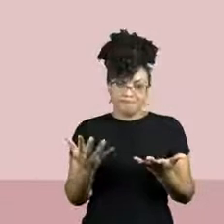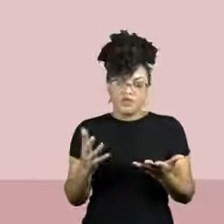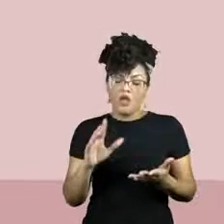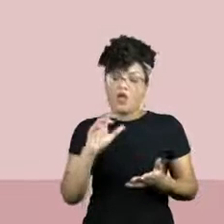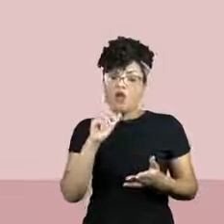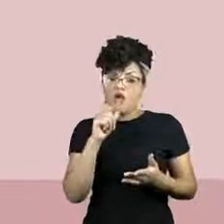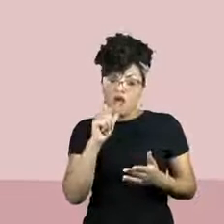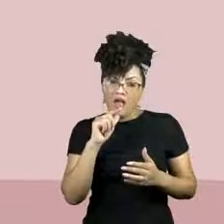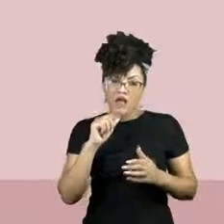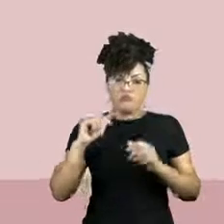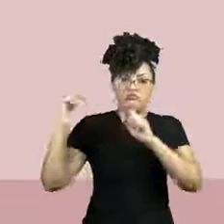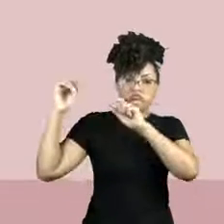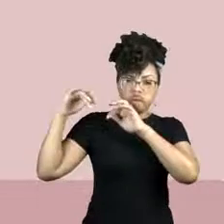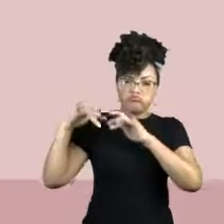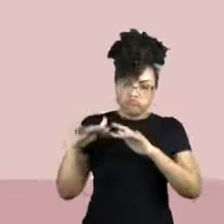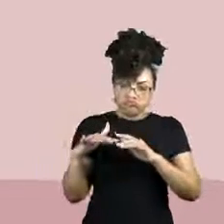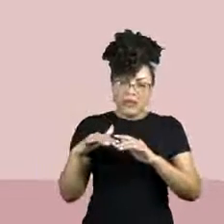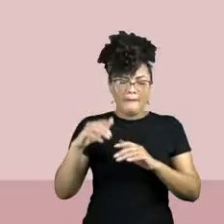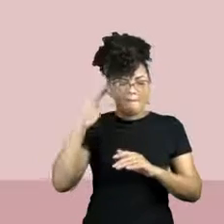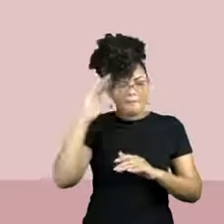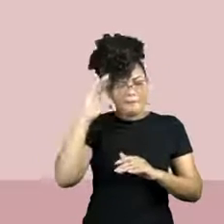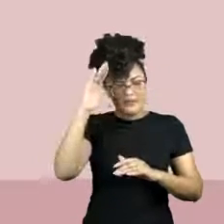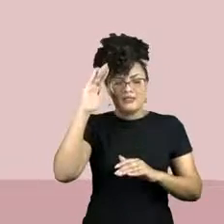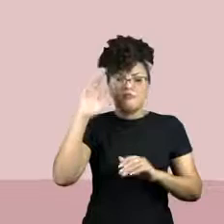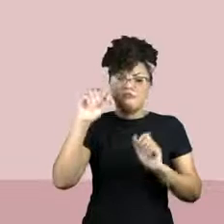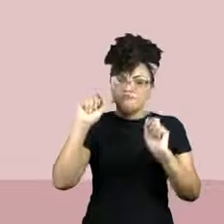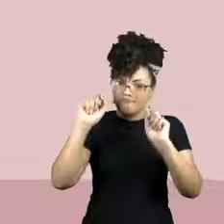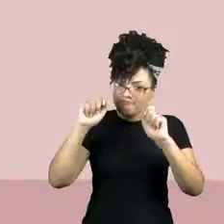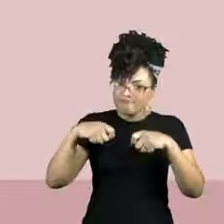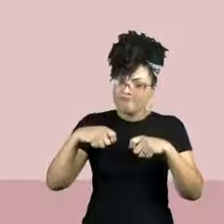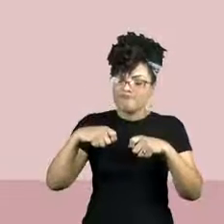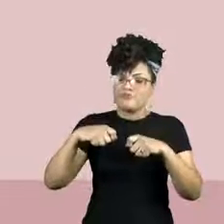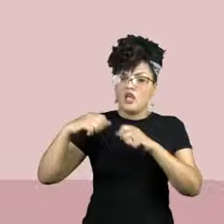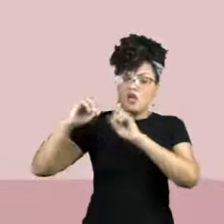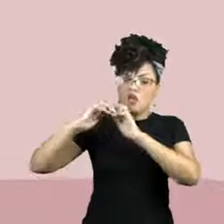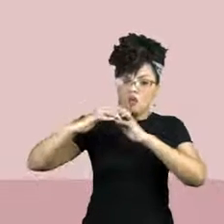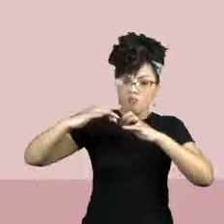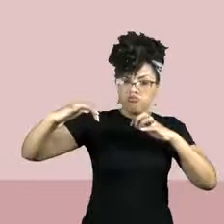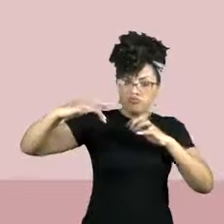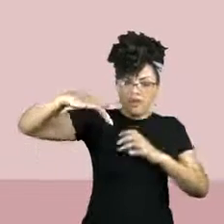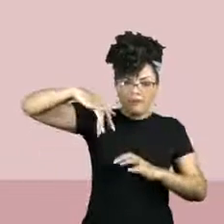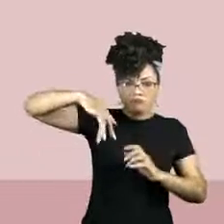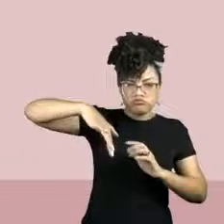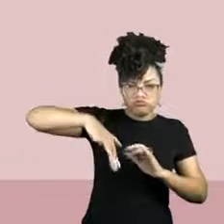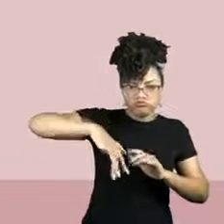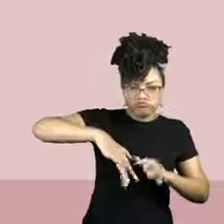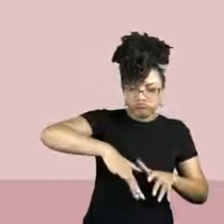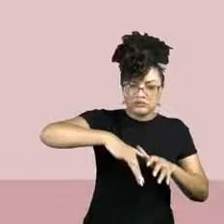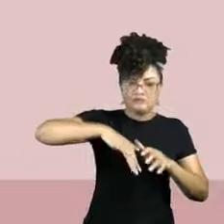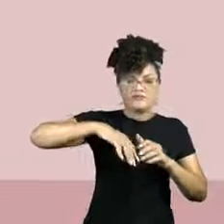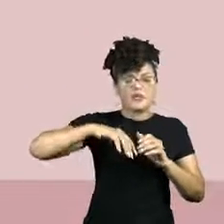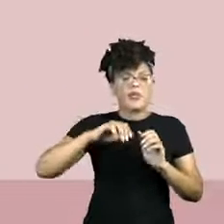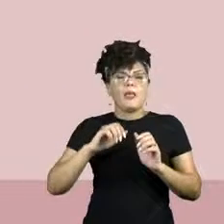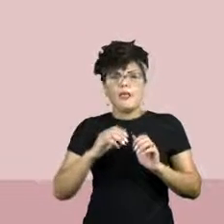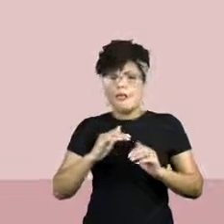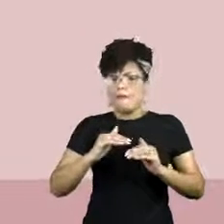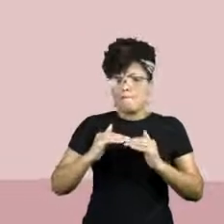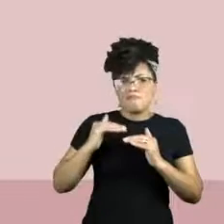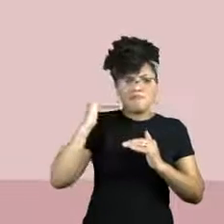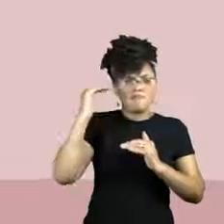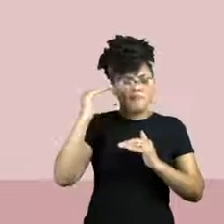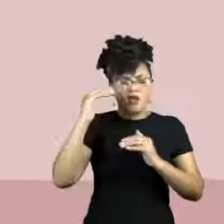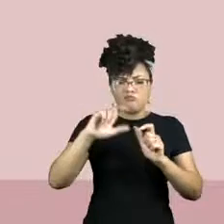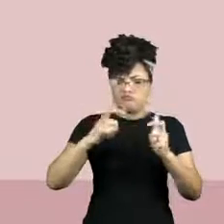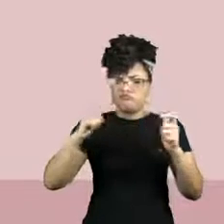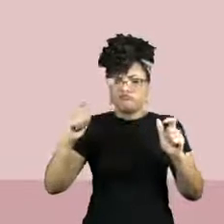talvez seja um dos principais motivos pelos quais taludes rompem. Né? Não vou falar que são a maior parte, mas que é